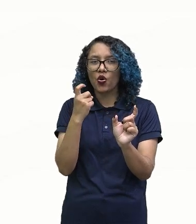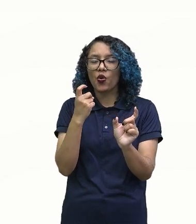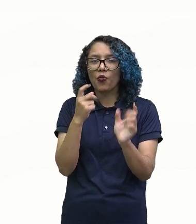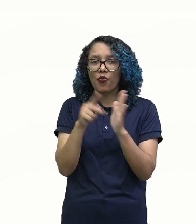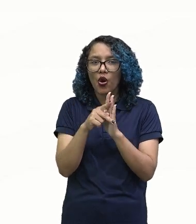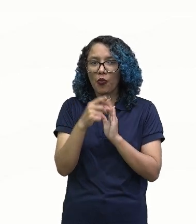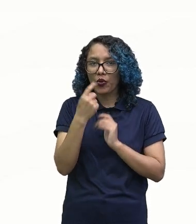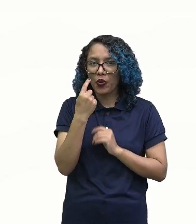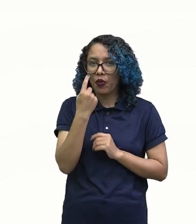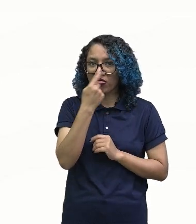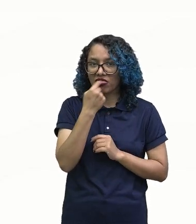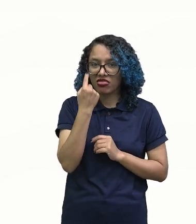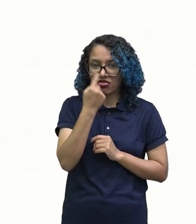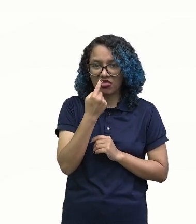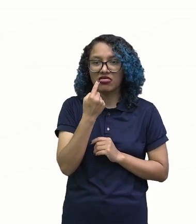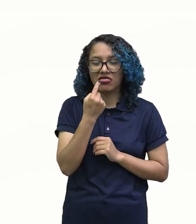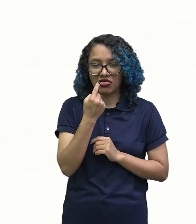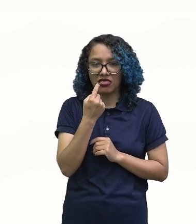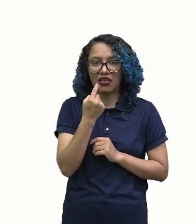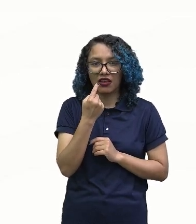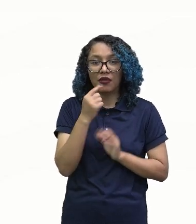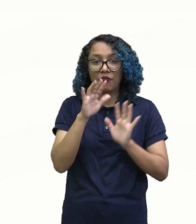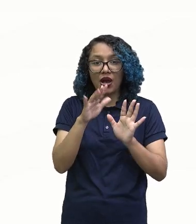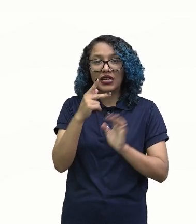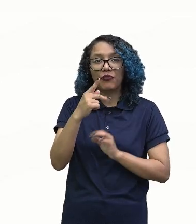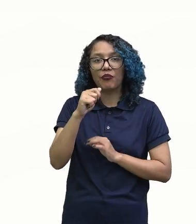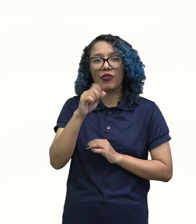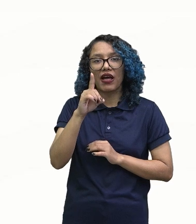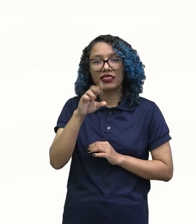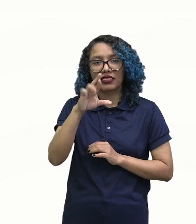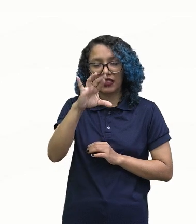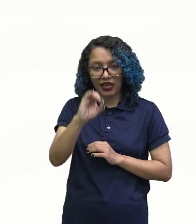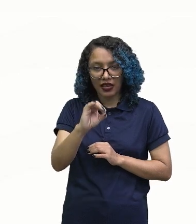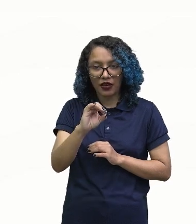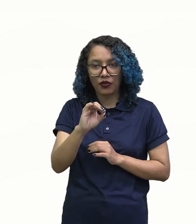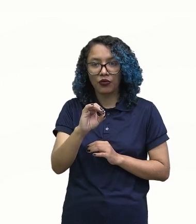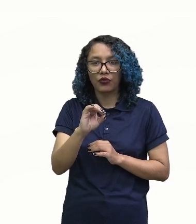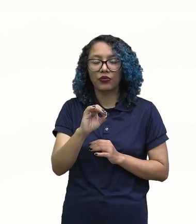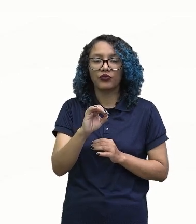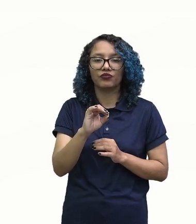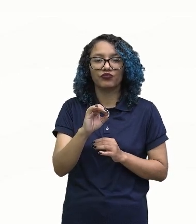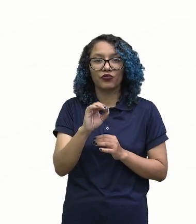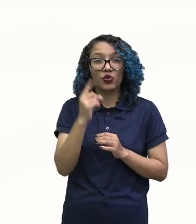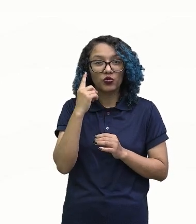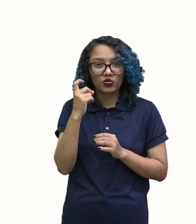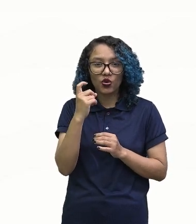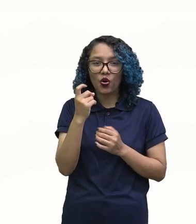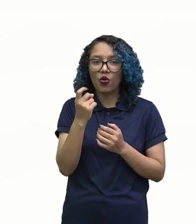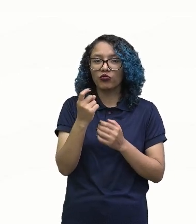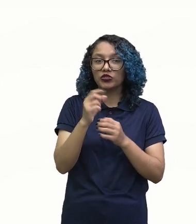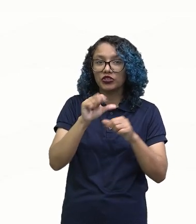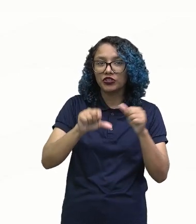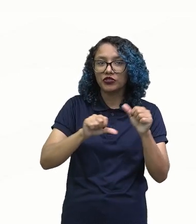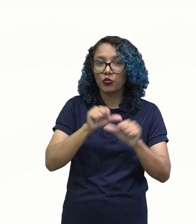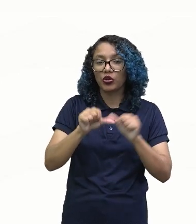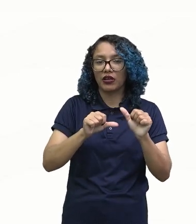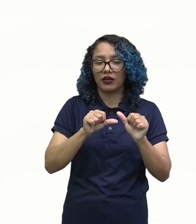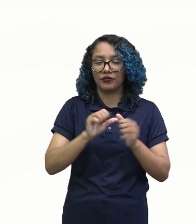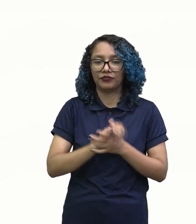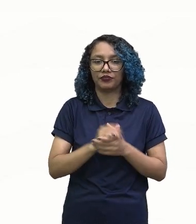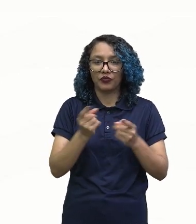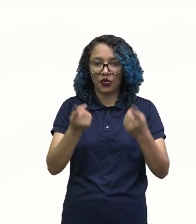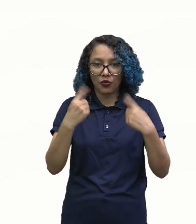essa nasalidade. Perceberam? Na palavra confeiteiro, vem de confeito, né? Então aqui houve